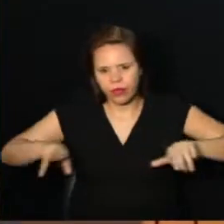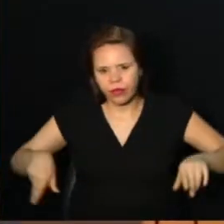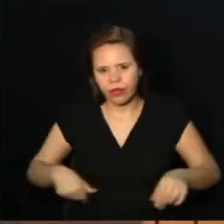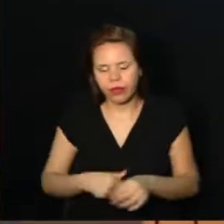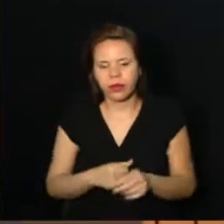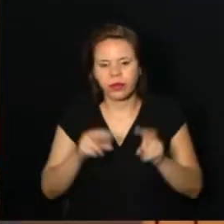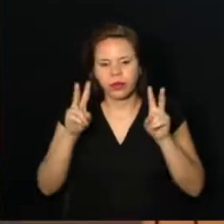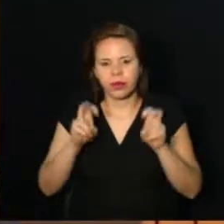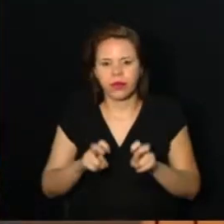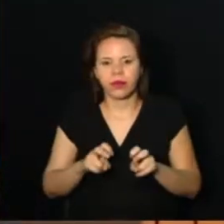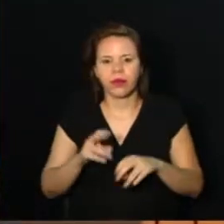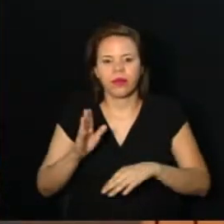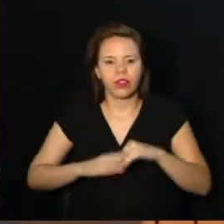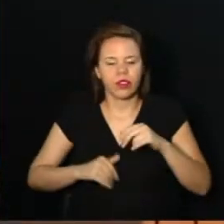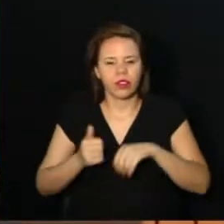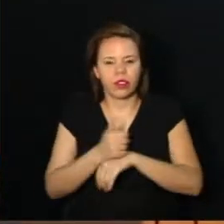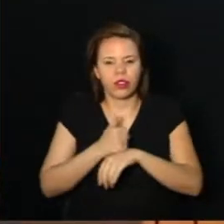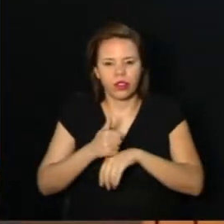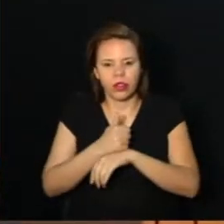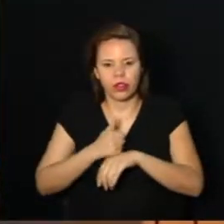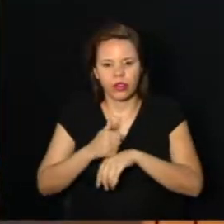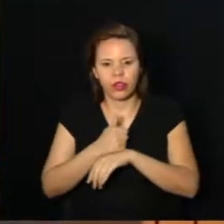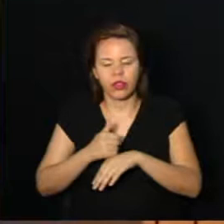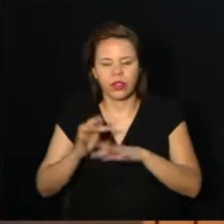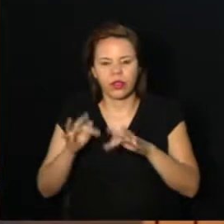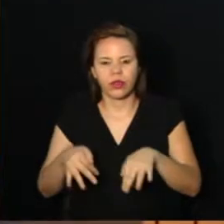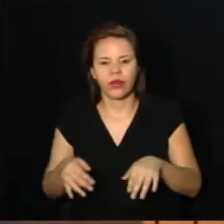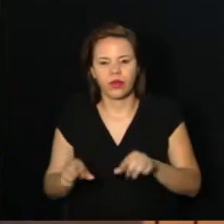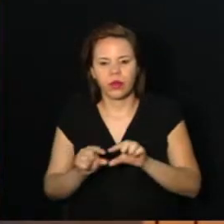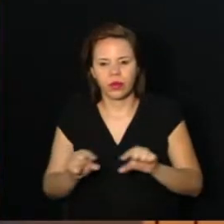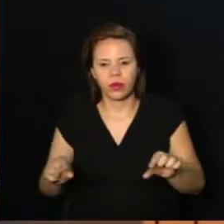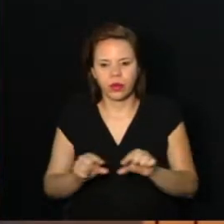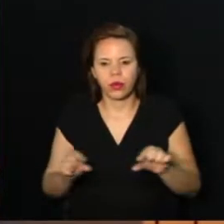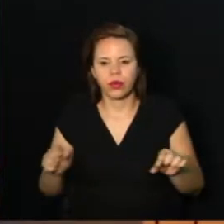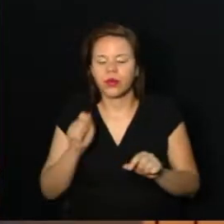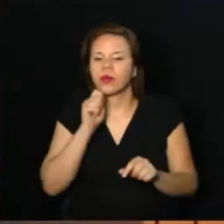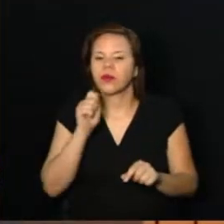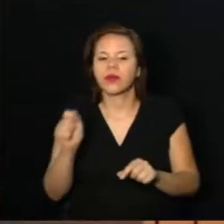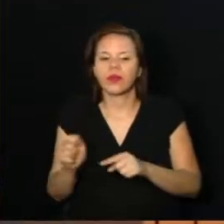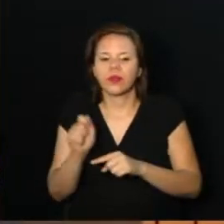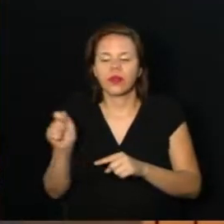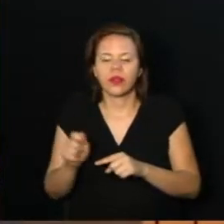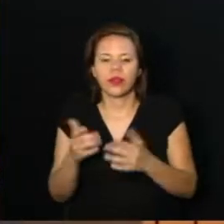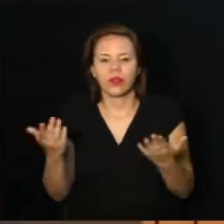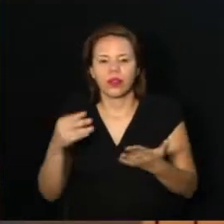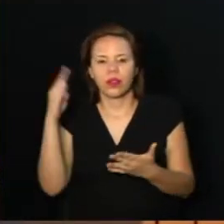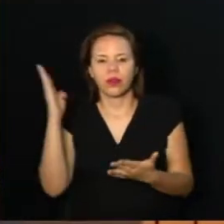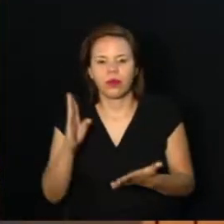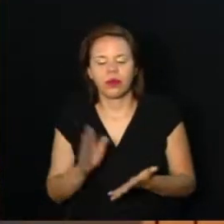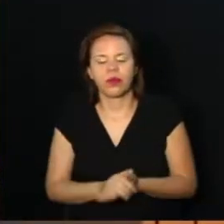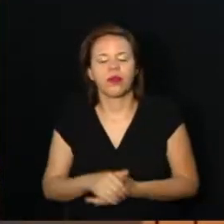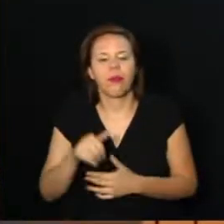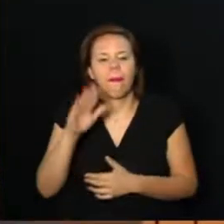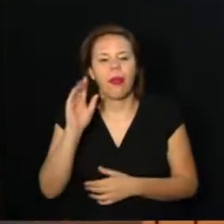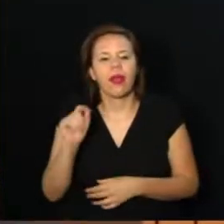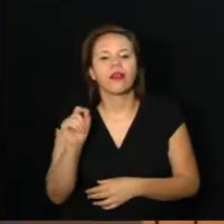embora profissões afins venha no final, eu entendo que seja a associação hoje no Brasil que mais